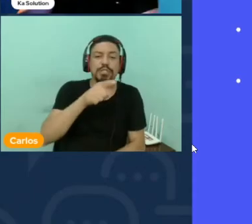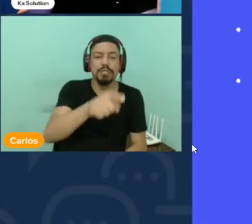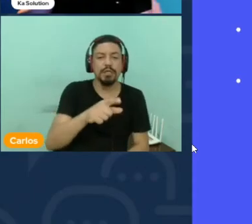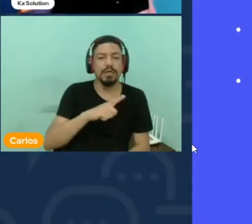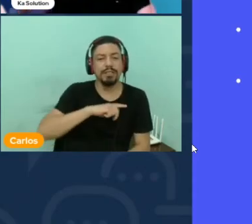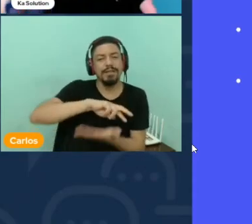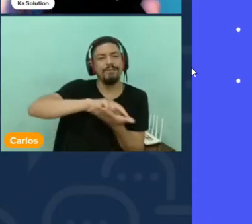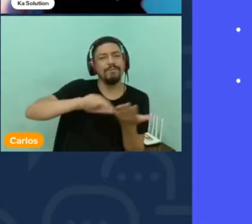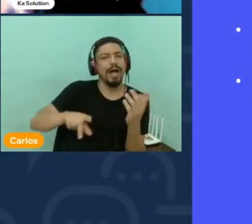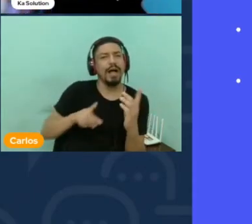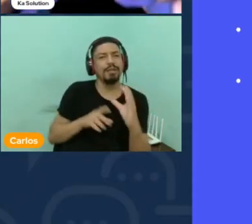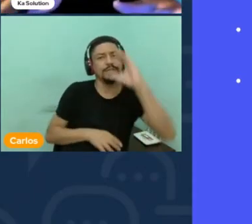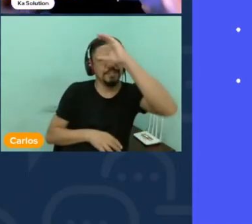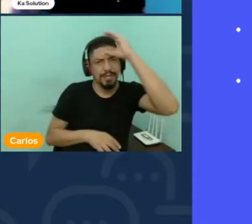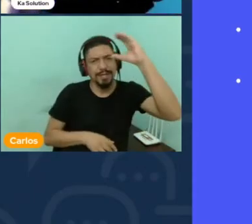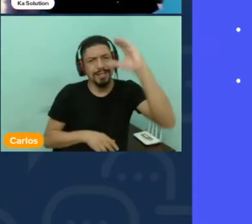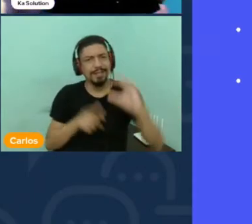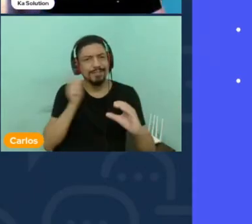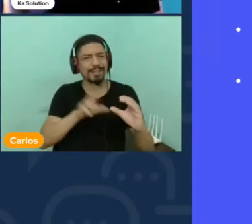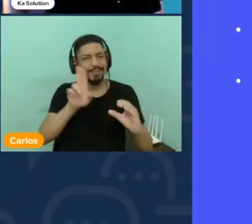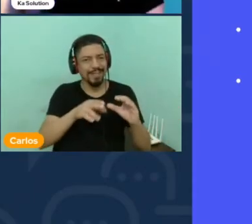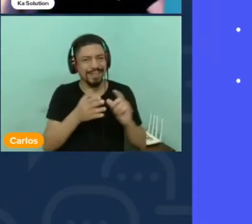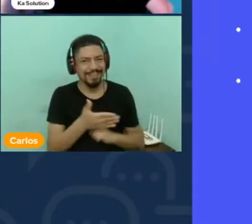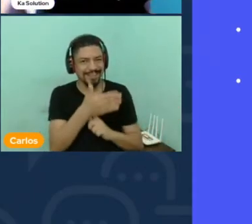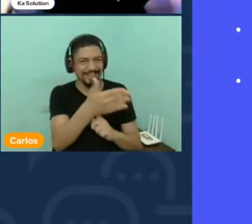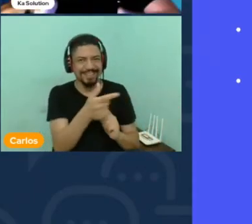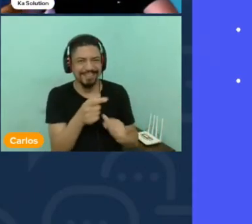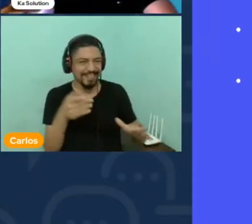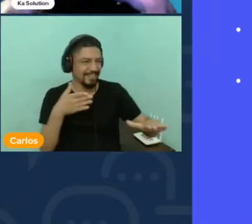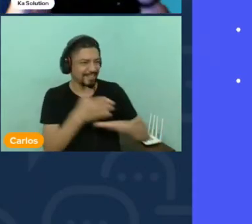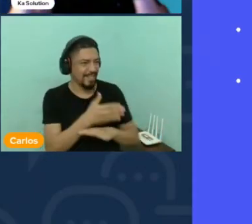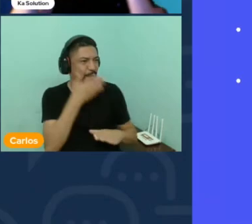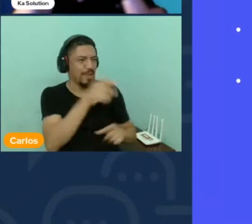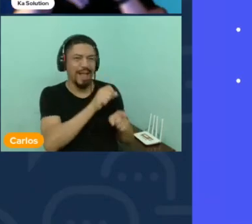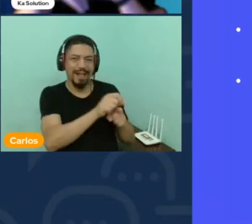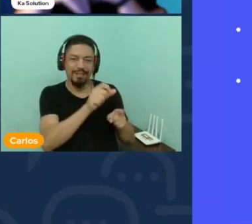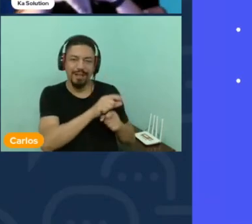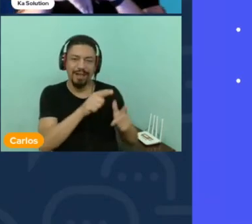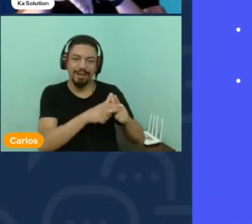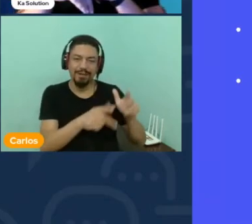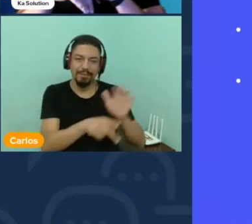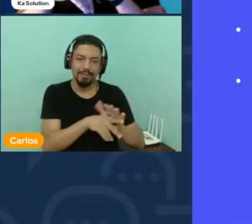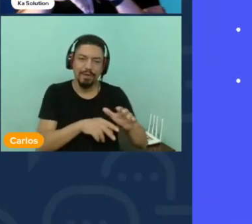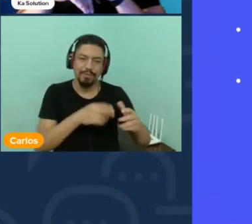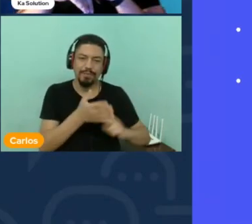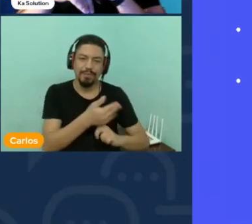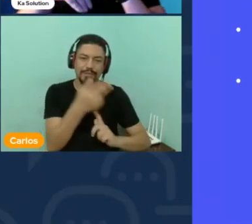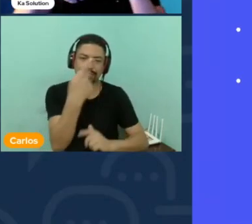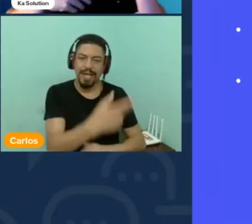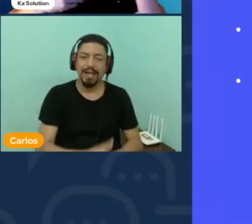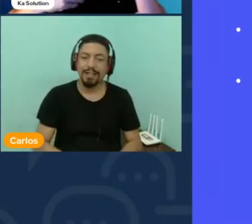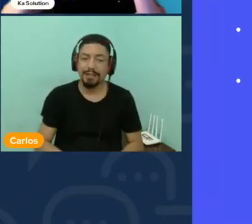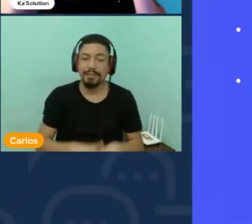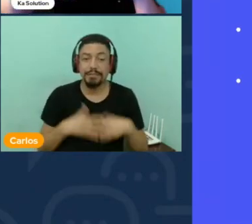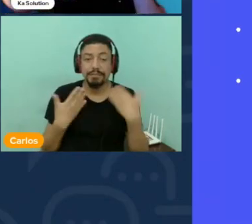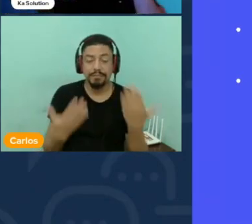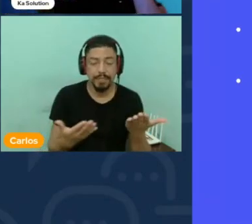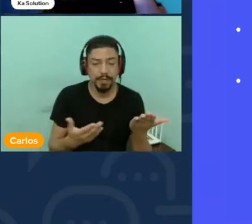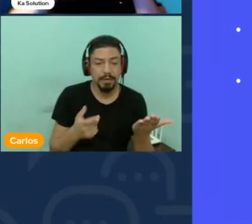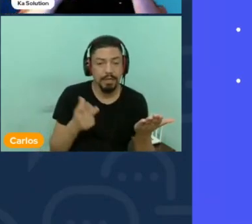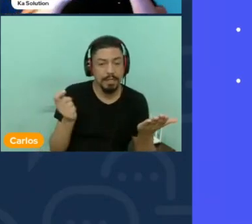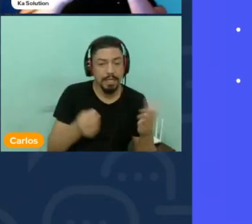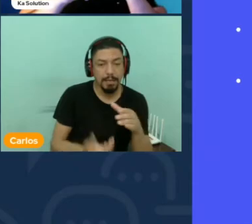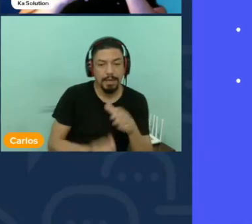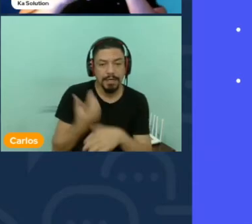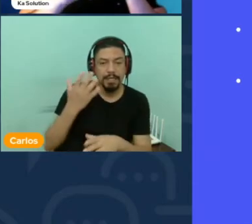vários clientes podem usar essa tecnologia, podem usar esses recursos de tecnologia? Então, eu posso ir lá e criar